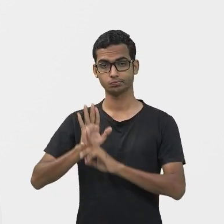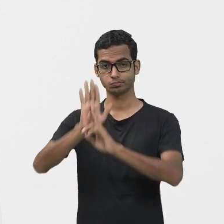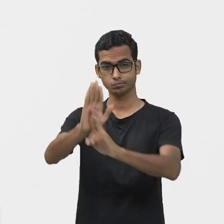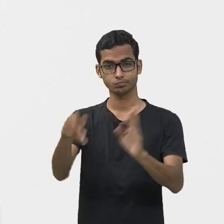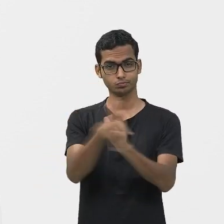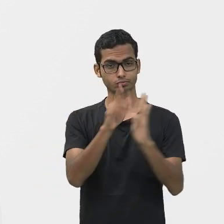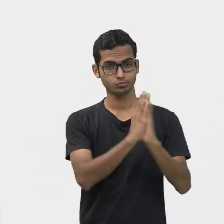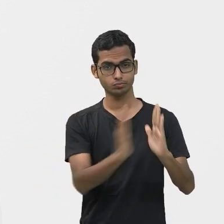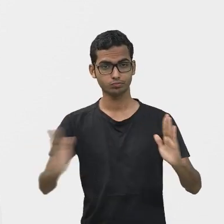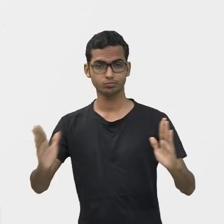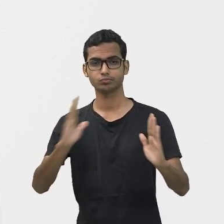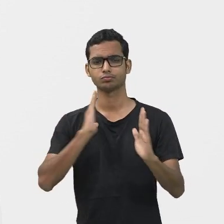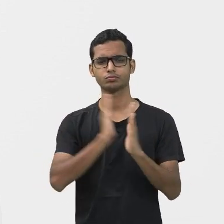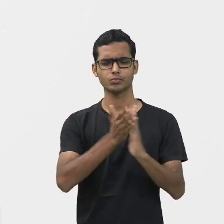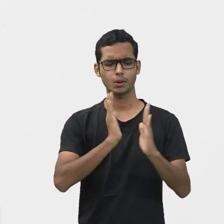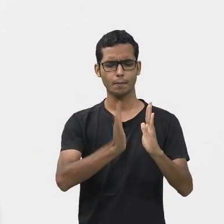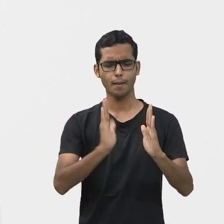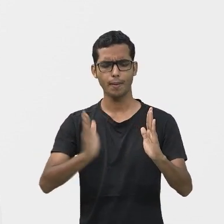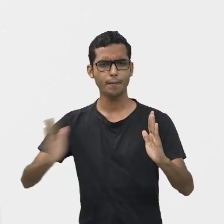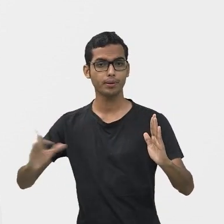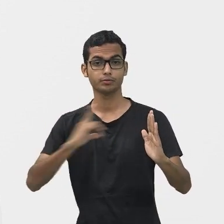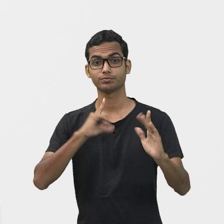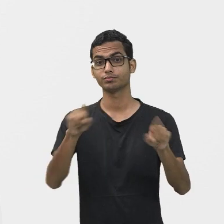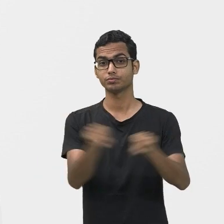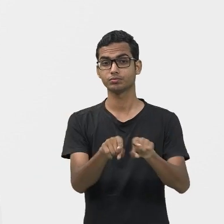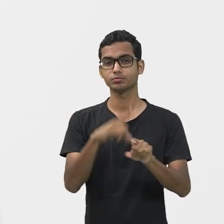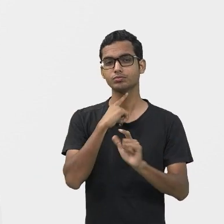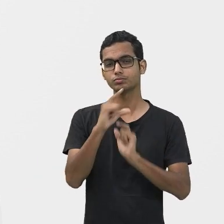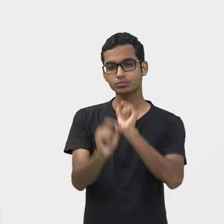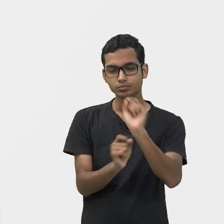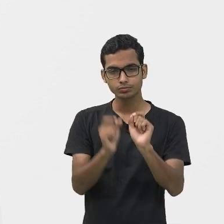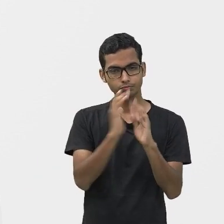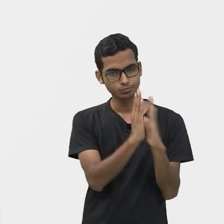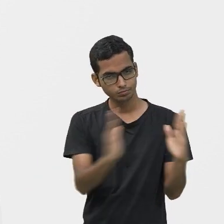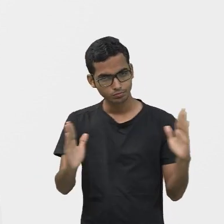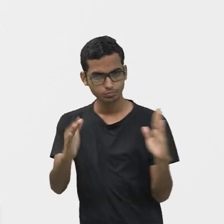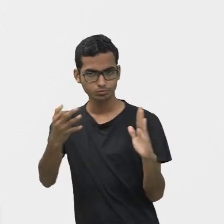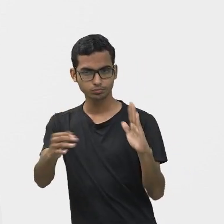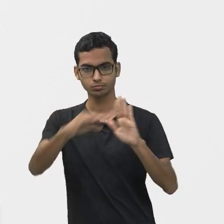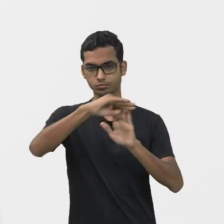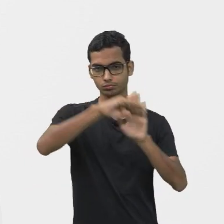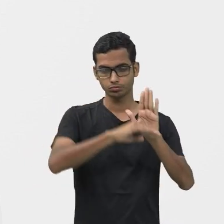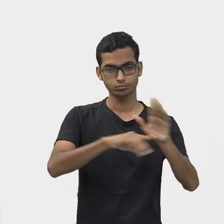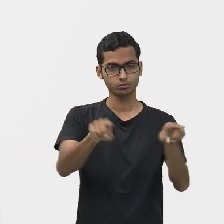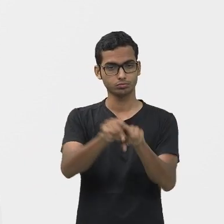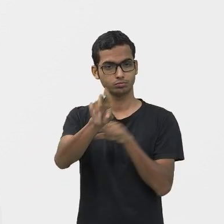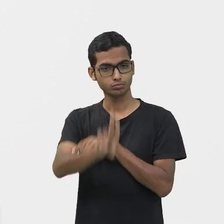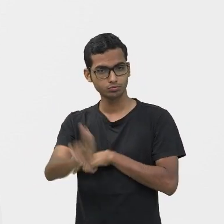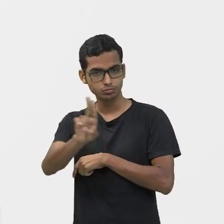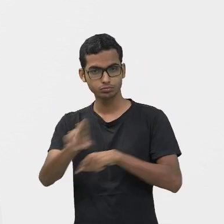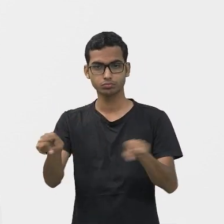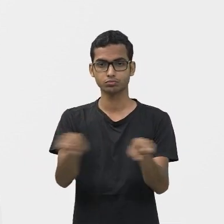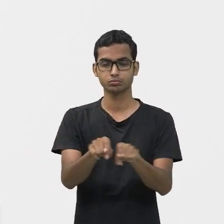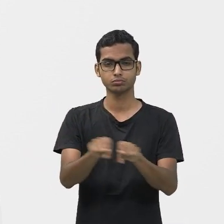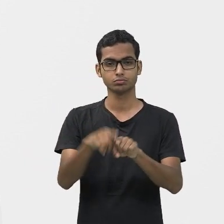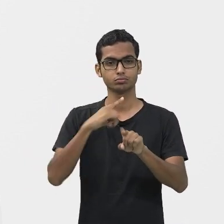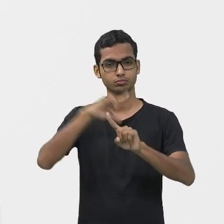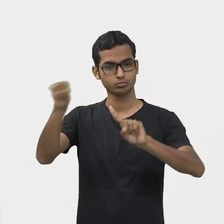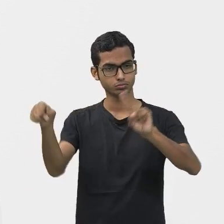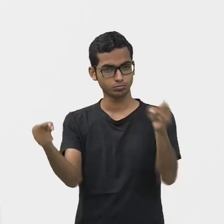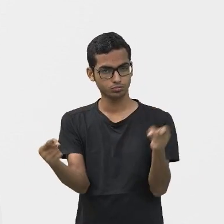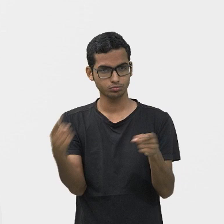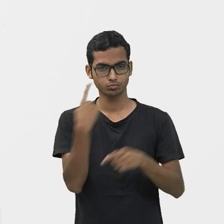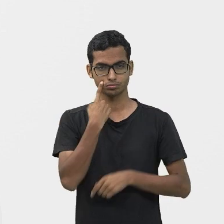uma sequência, podemos listar os elementos dela em ordem, usando a notação entre